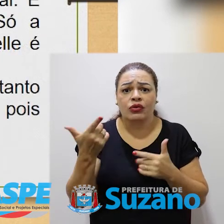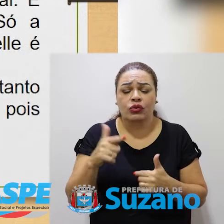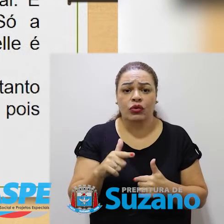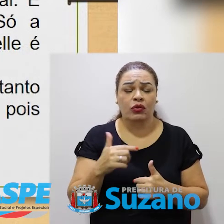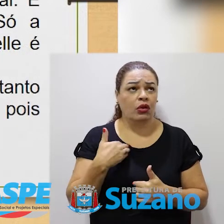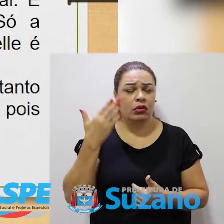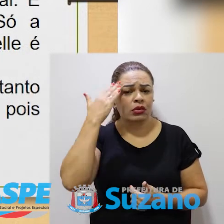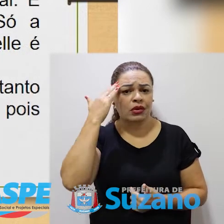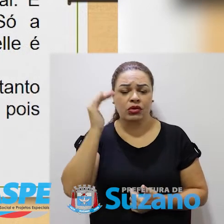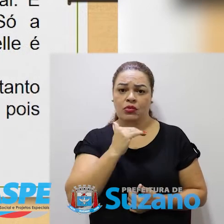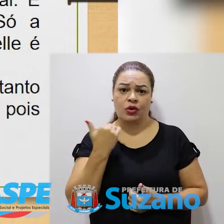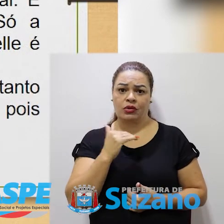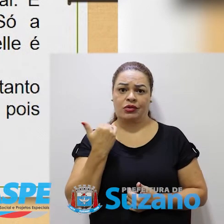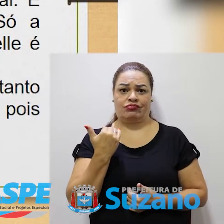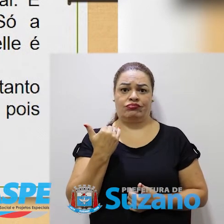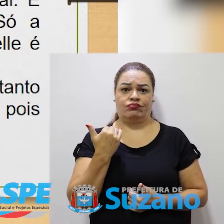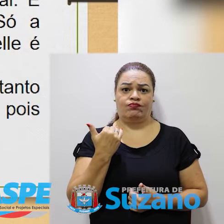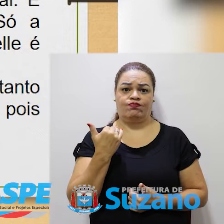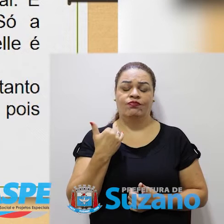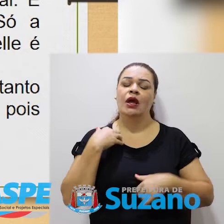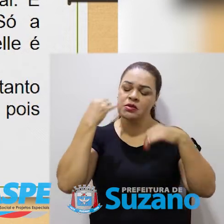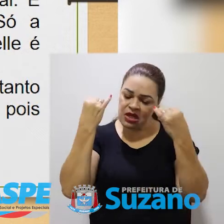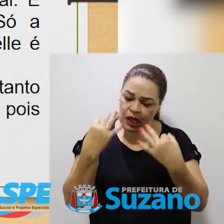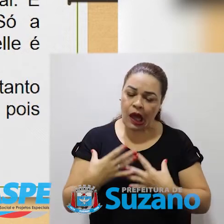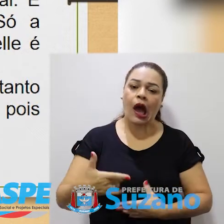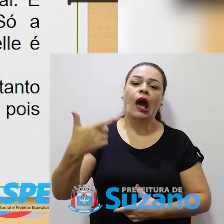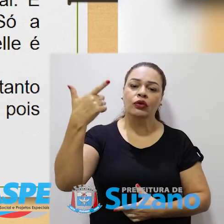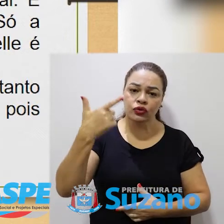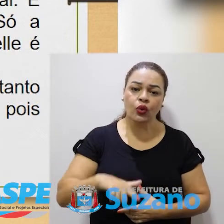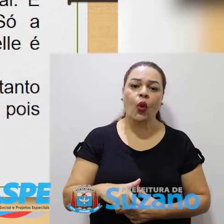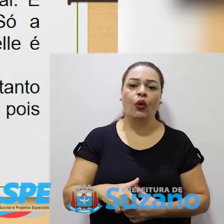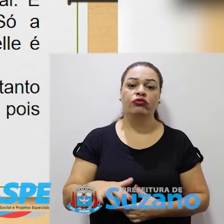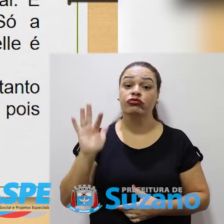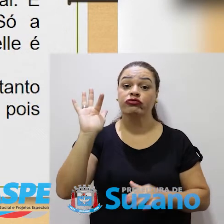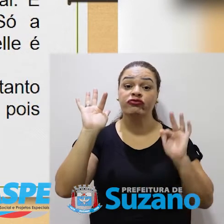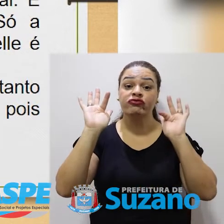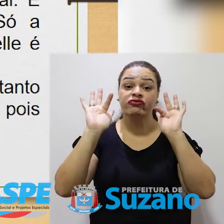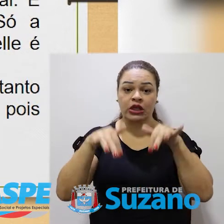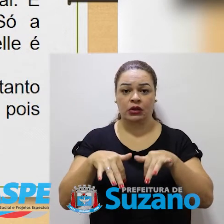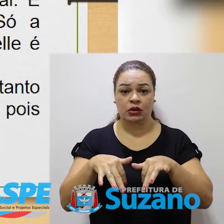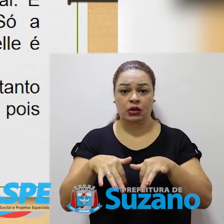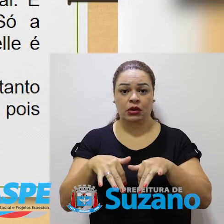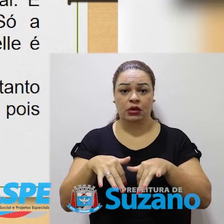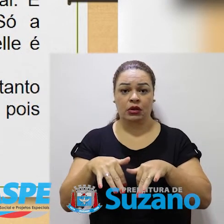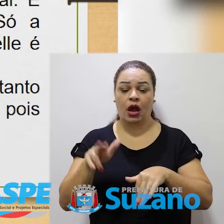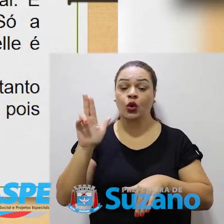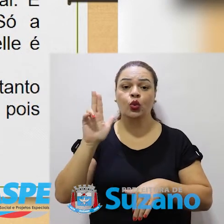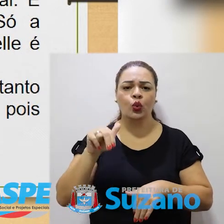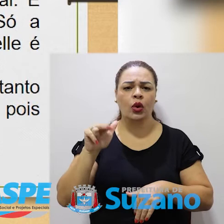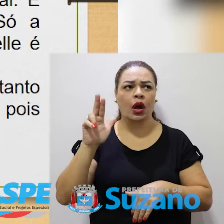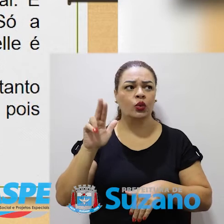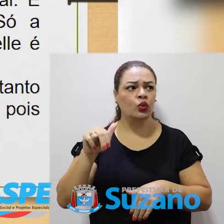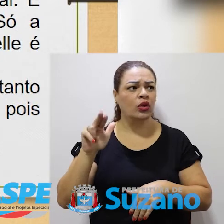da morte. Tornaram a me explicar o que tinha sido o fim, que ele não voltaria nunca mais.